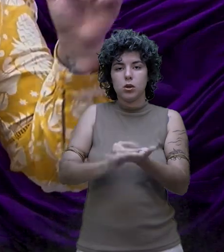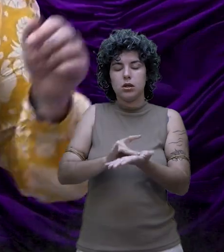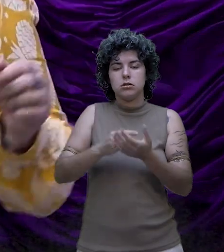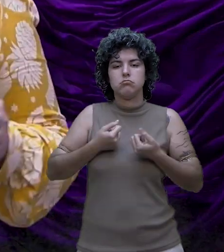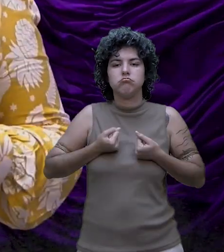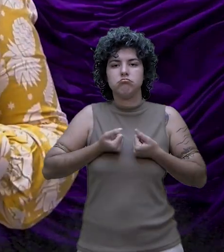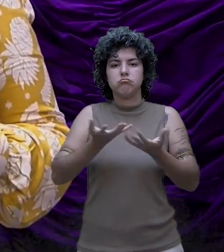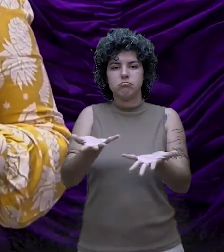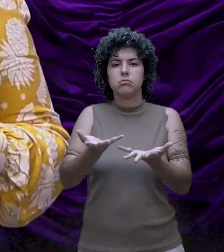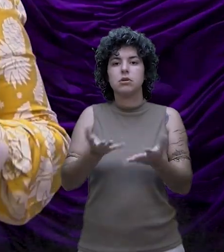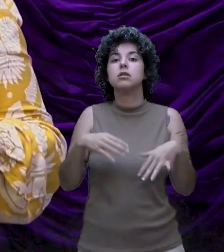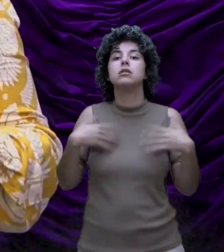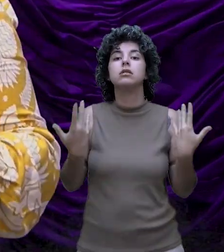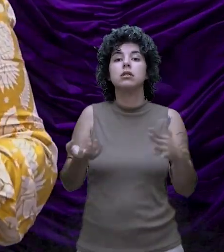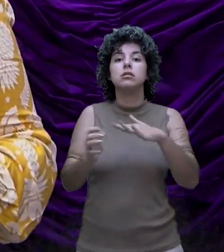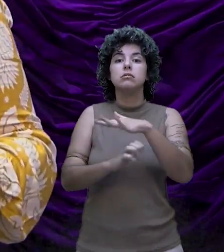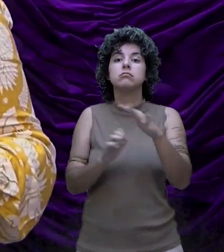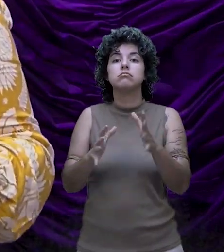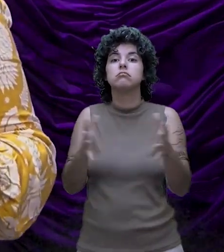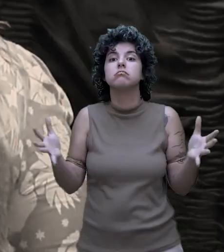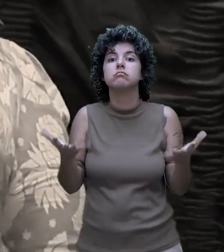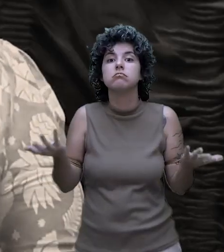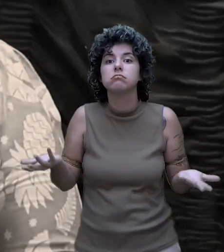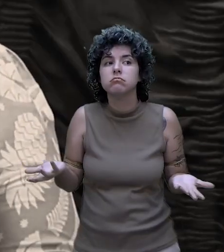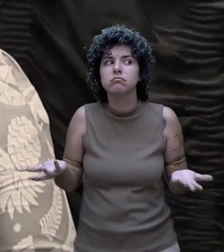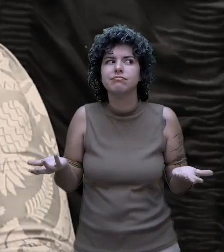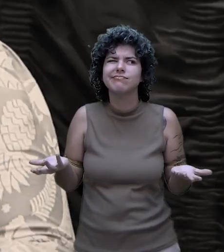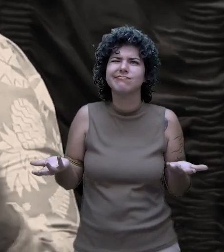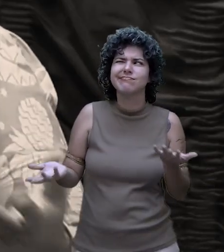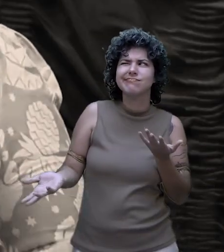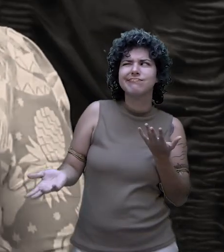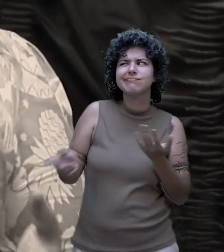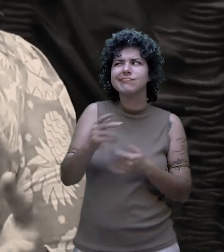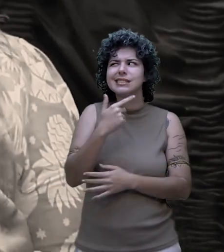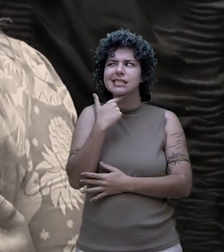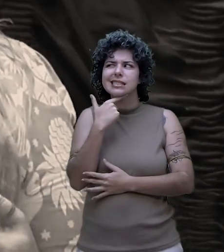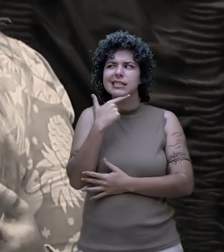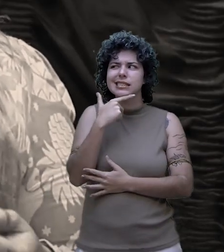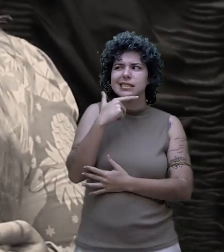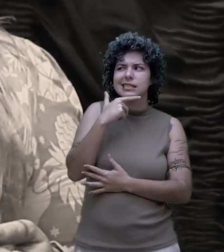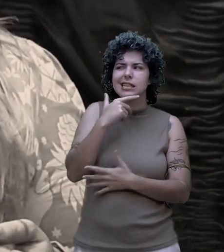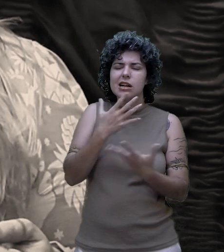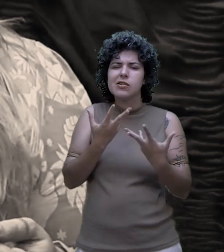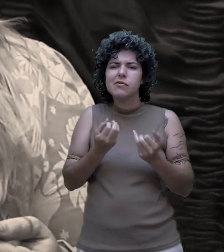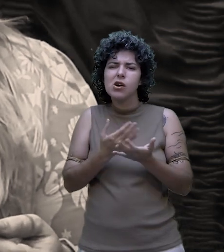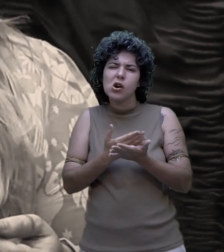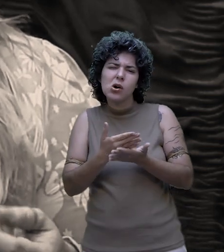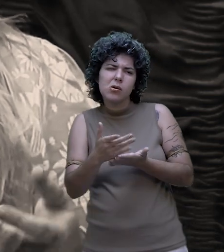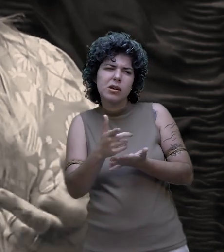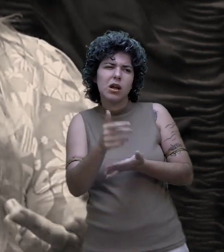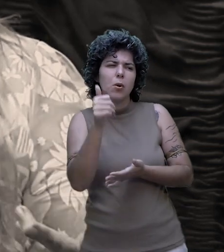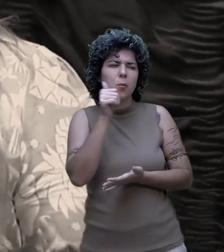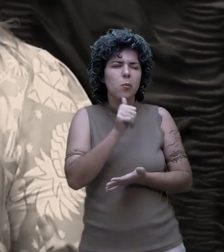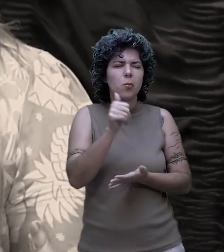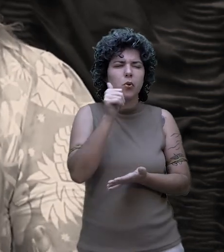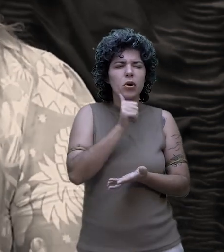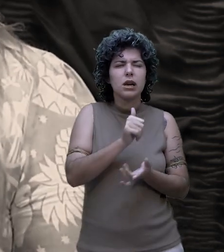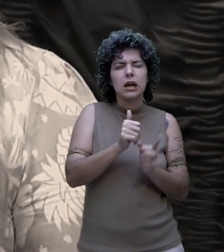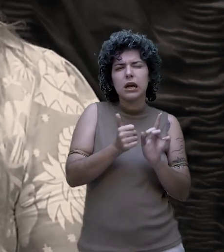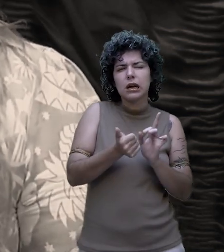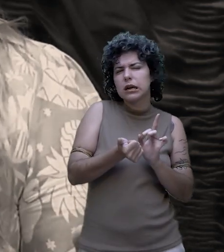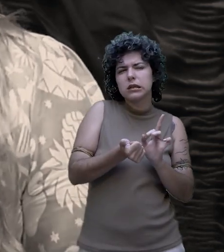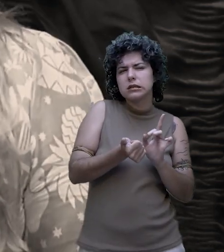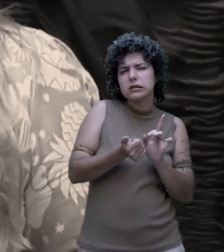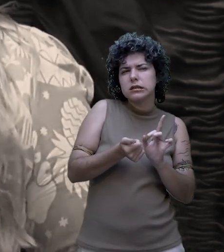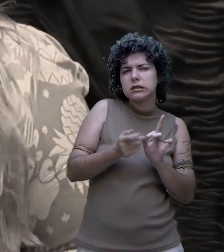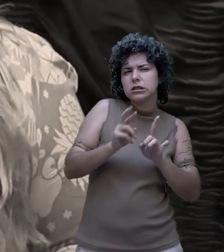grandes estúdios? Bom, eles ainda estão do tipo... Vamos começar com uma mulher dirigindo, talvez um filme de